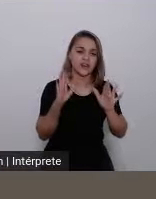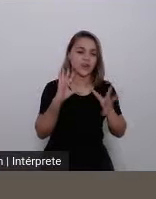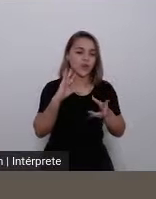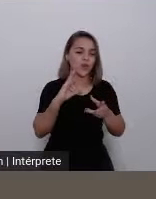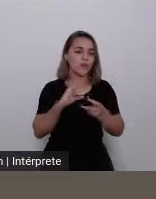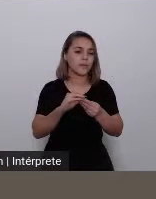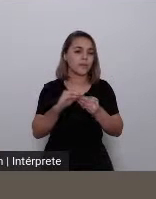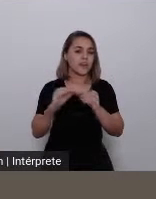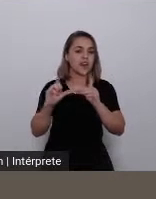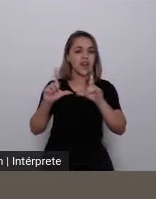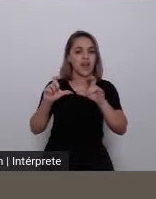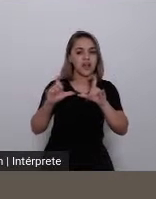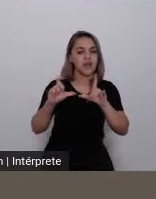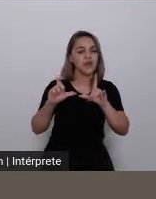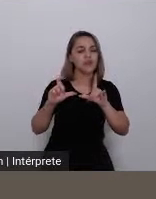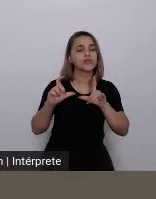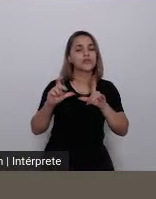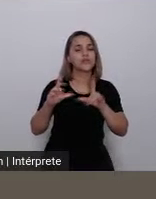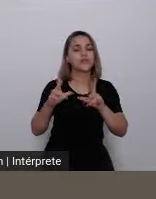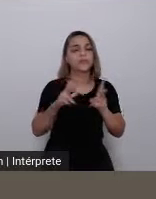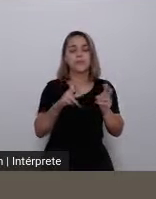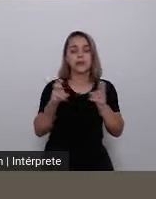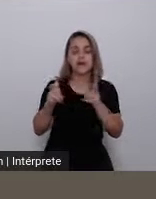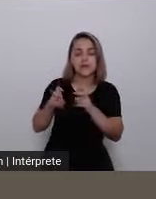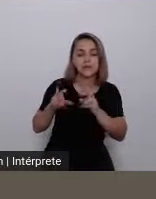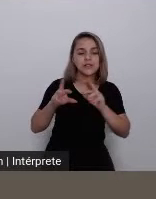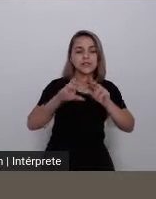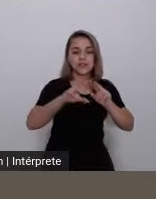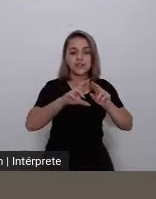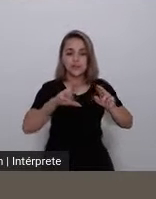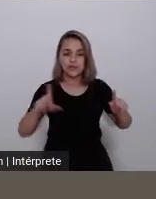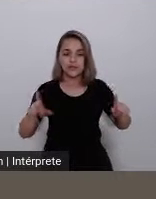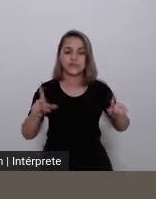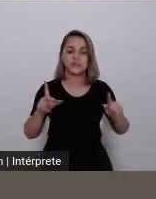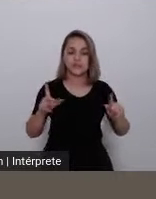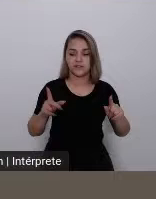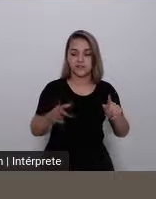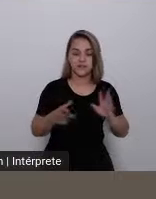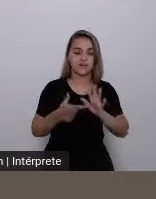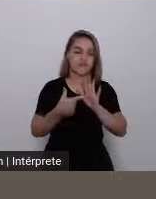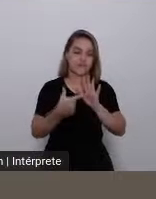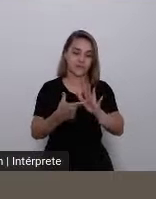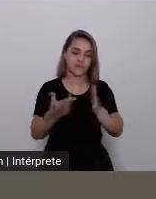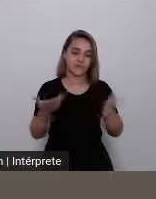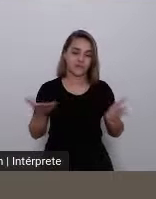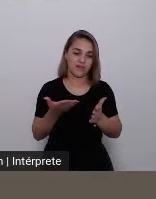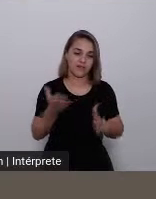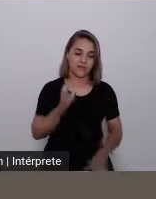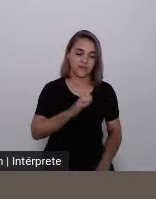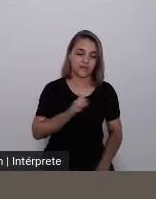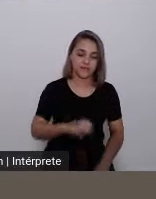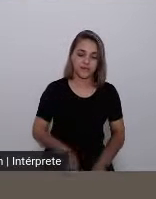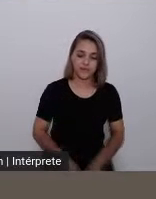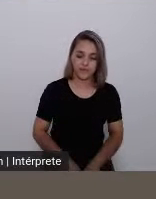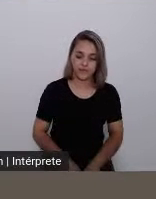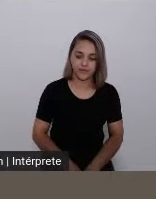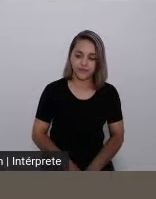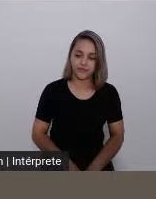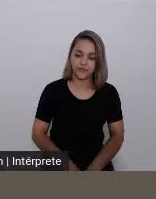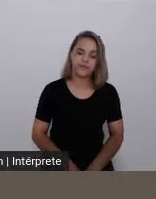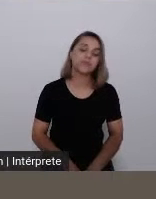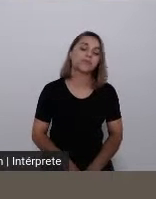fotografia por outros ângulos. Vamos ver rapidamente como isso aparece no Manifesto. O Manifesto, por um lado,